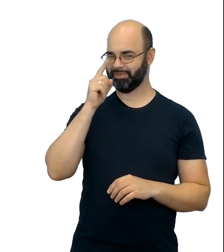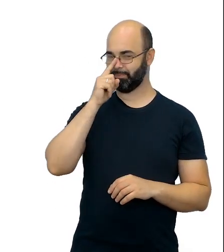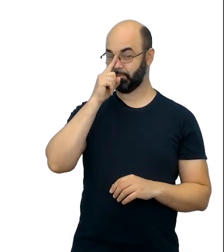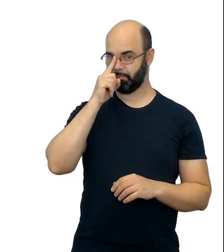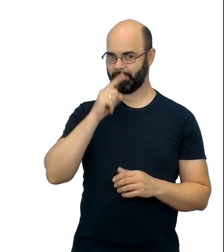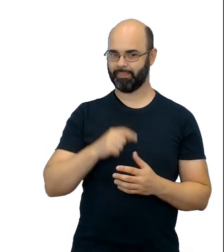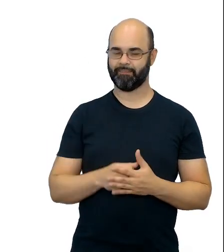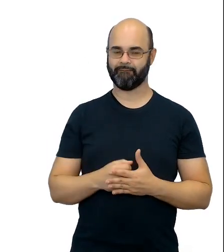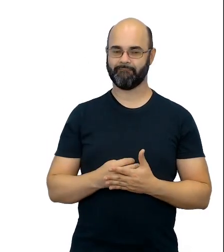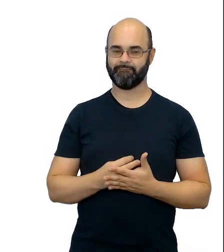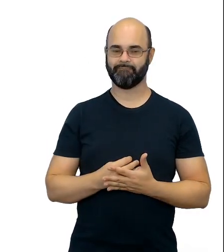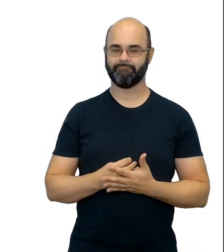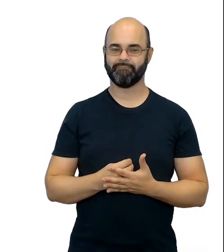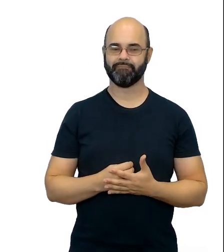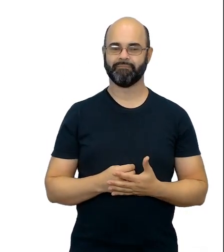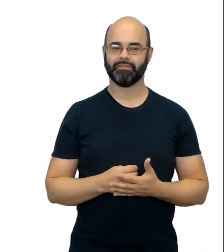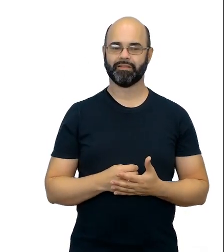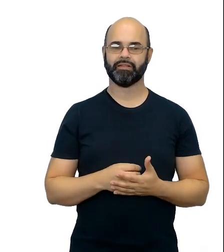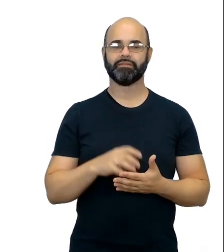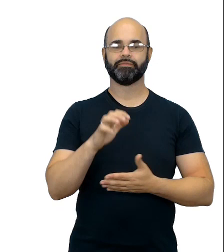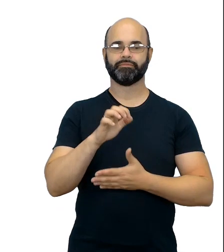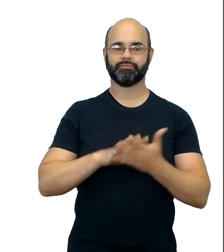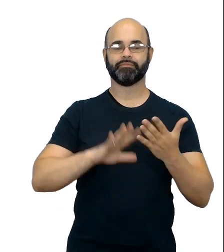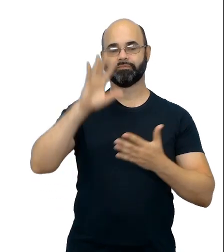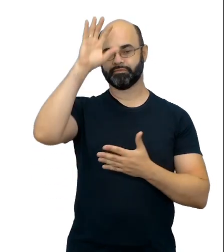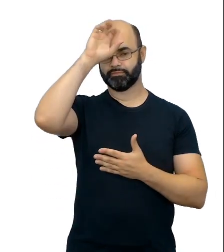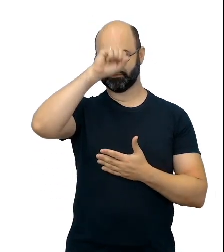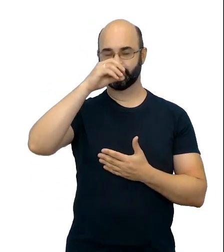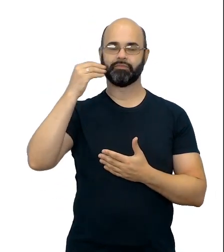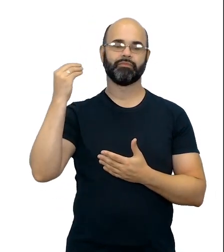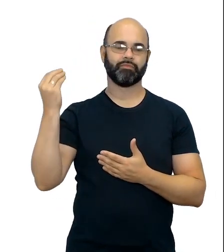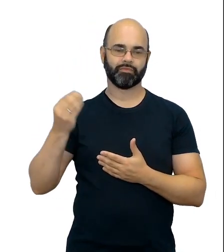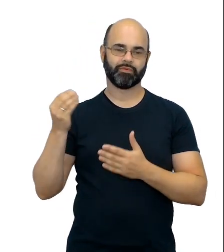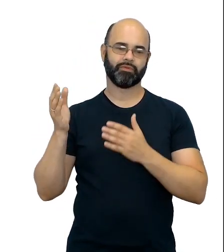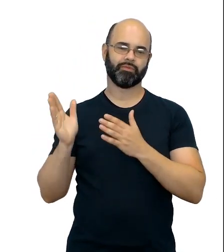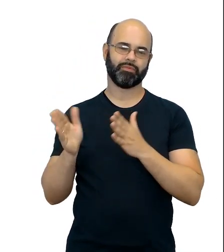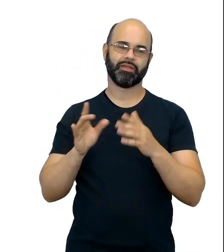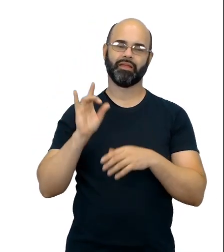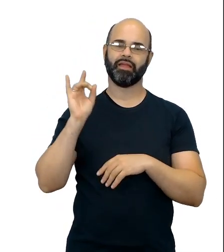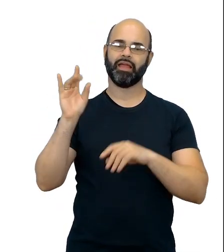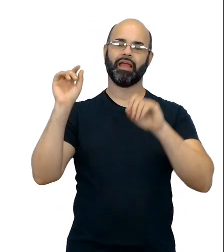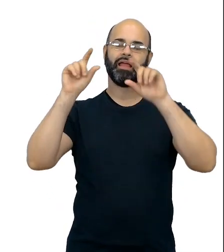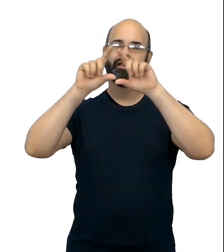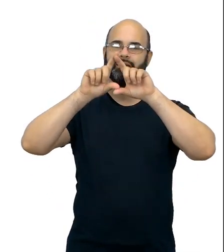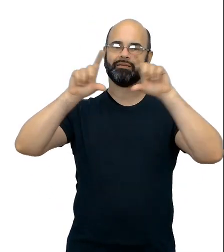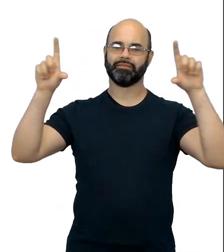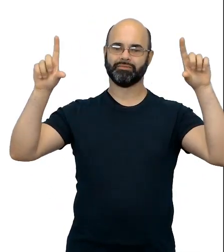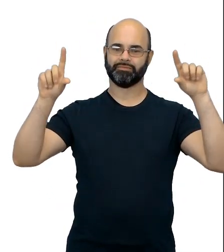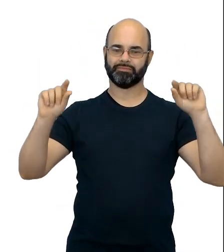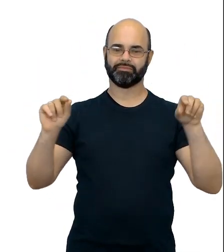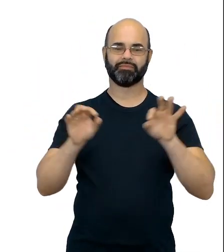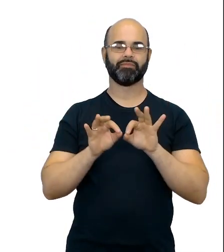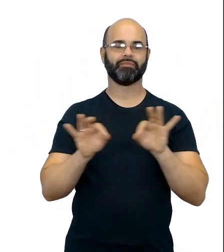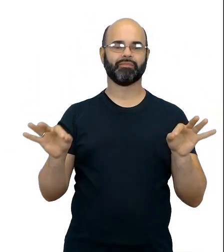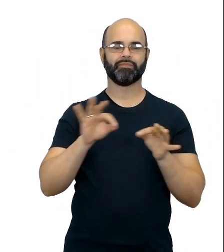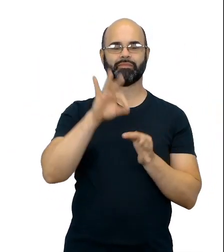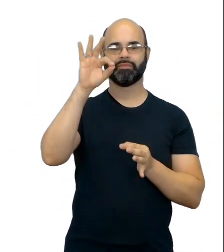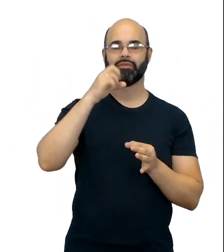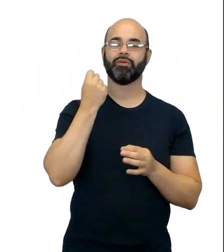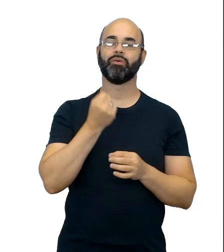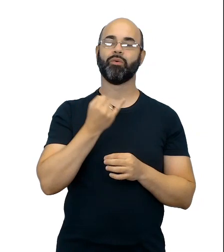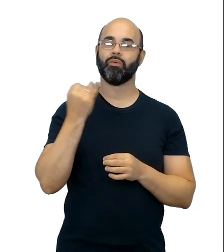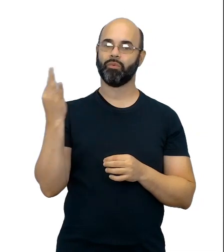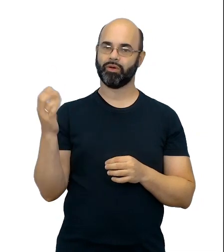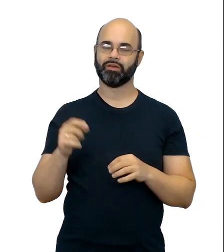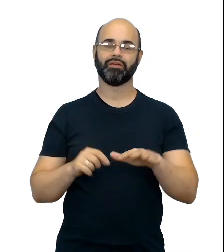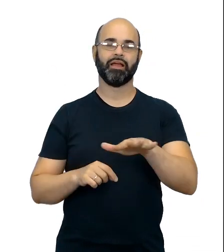uma atividade falando, sabendo que cada retângulo da malha tem um valor de comprimento, de largura, pede para que calcule